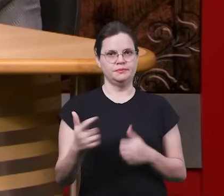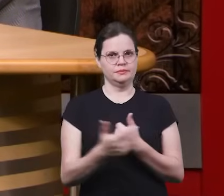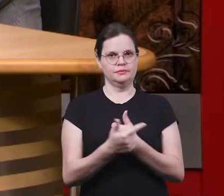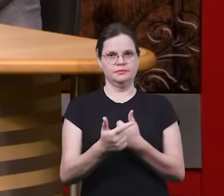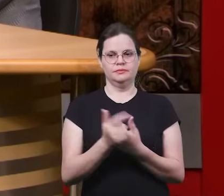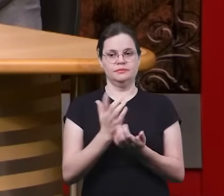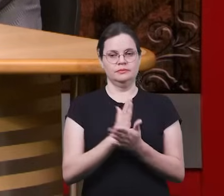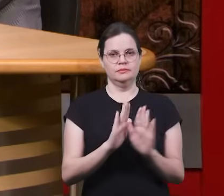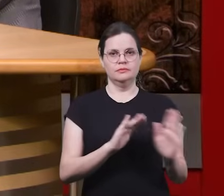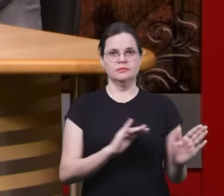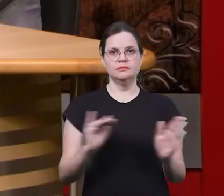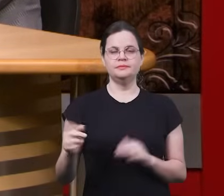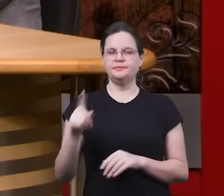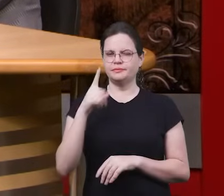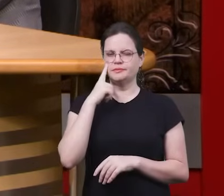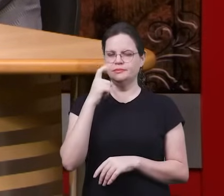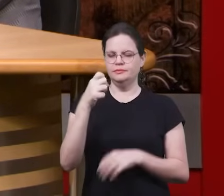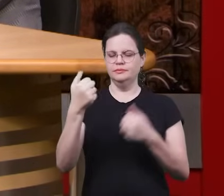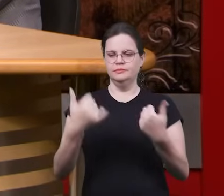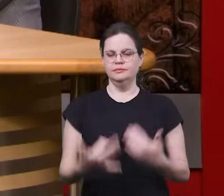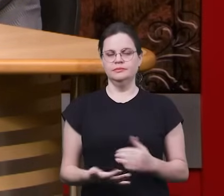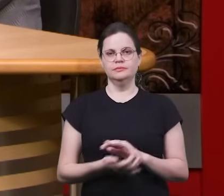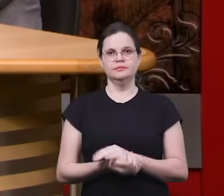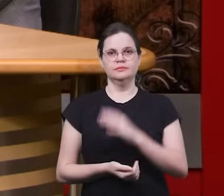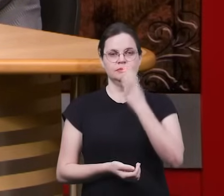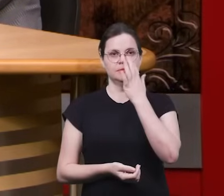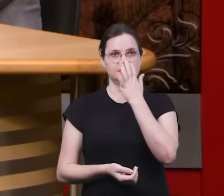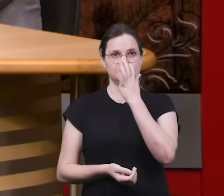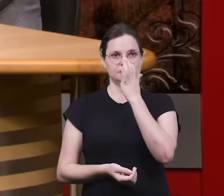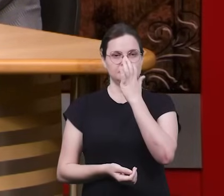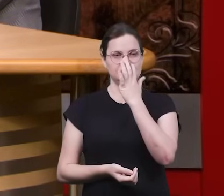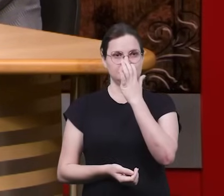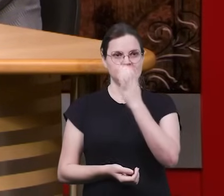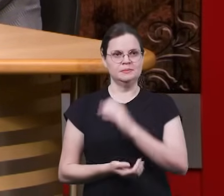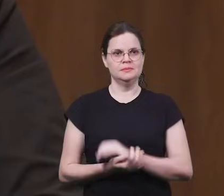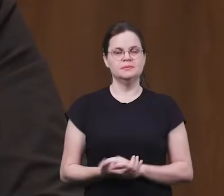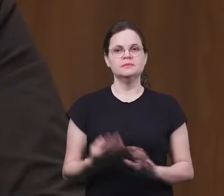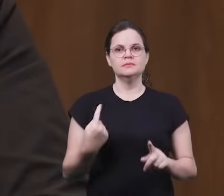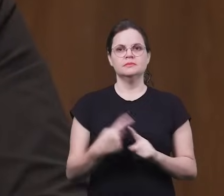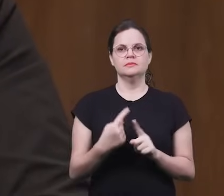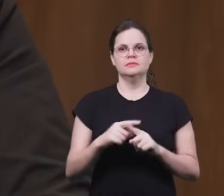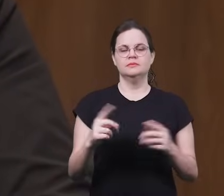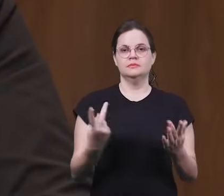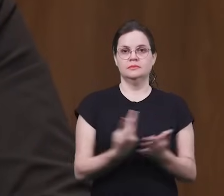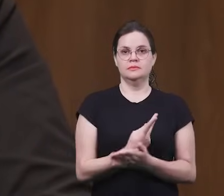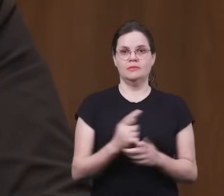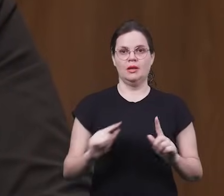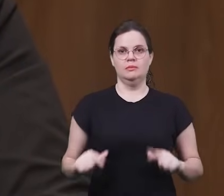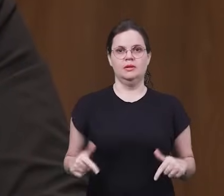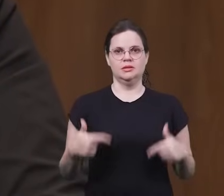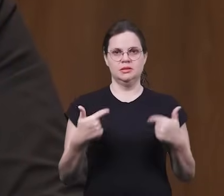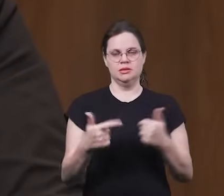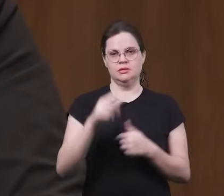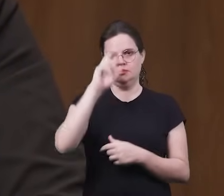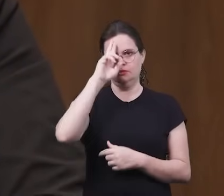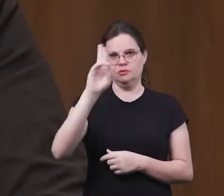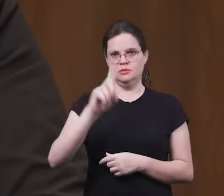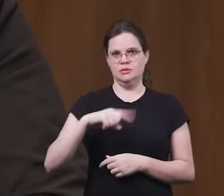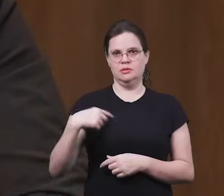interessante, porque é uma das operações do Senhor no nosso